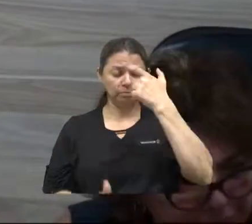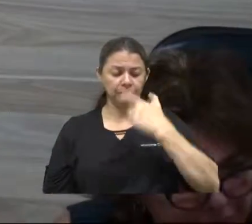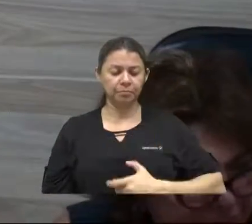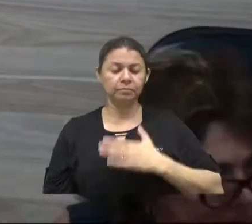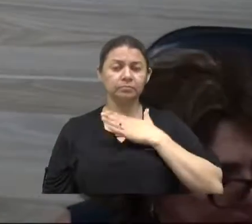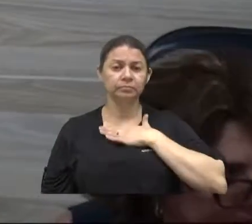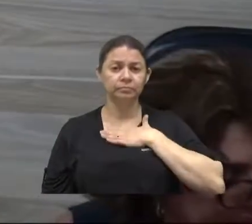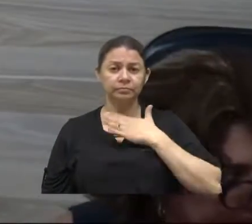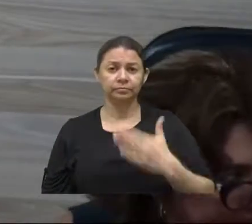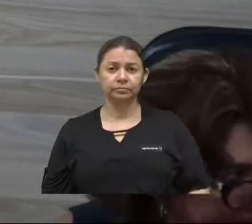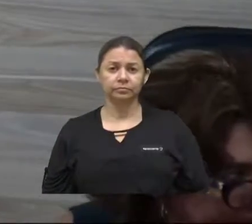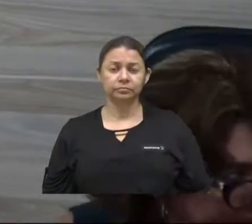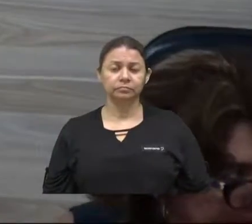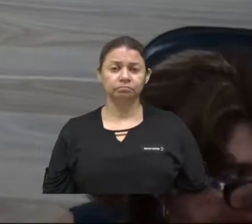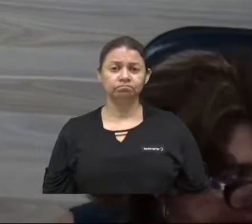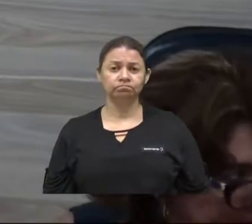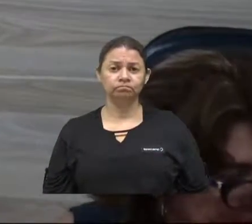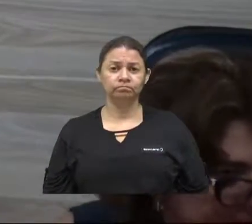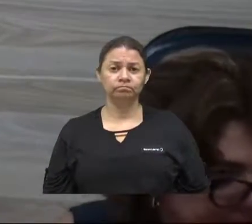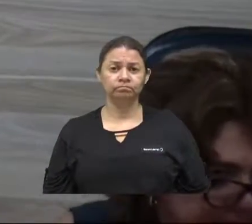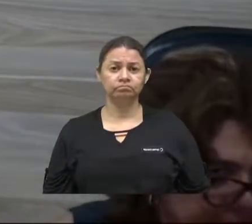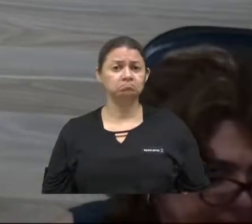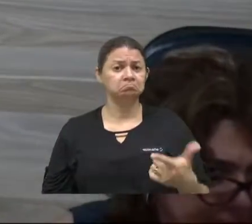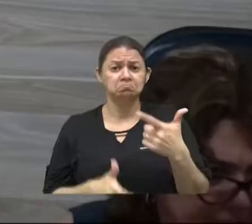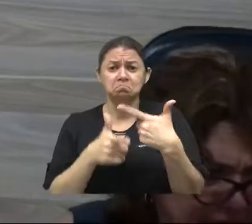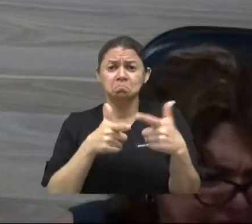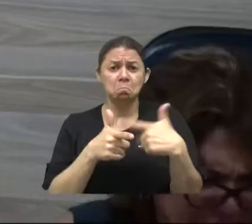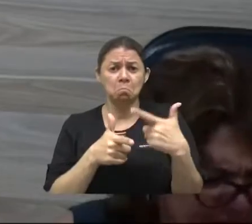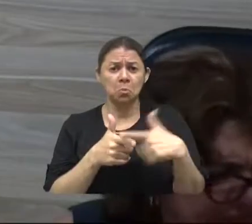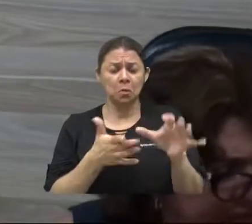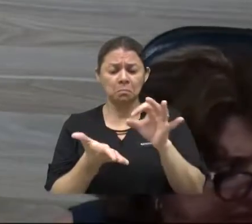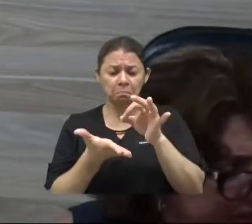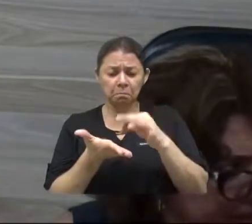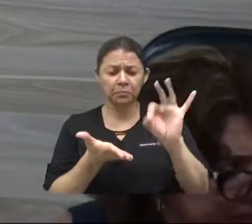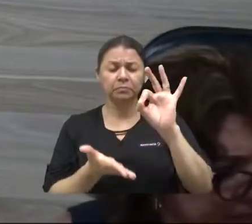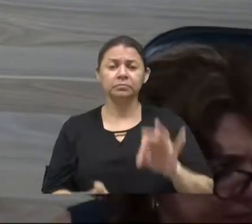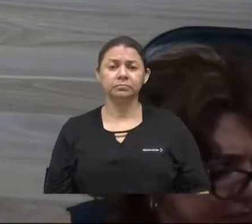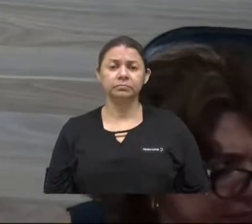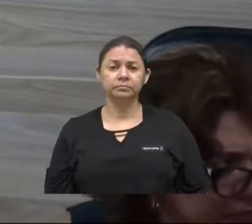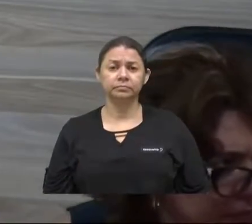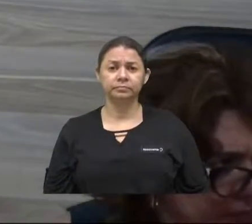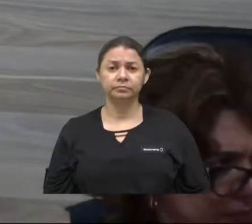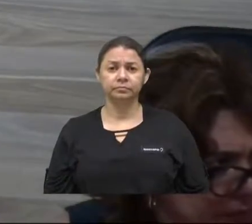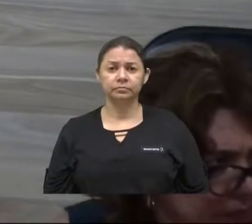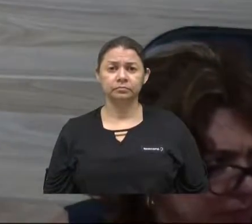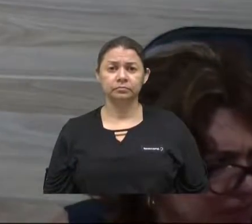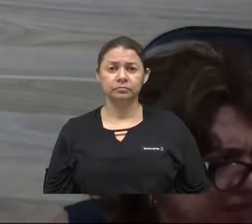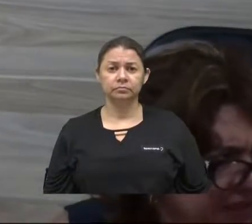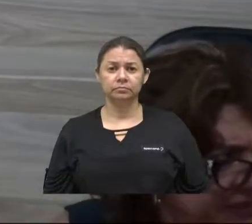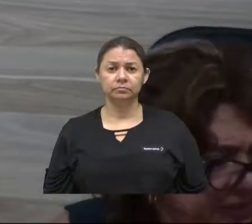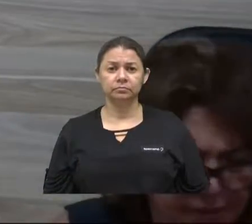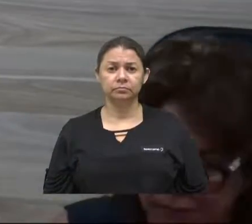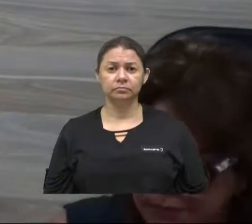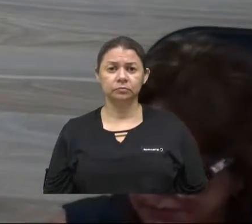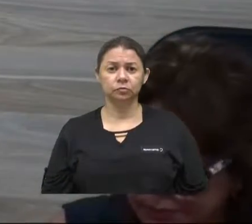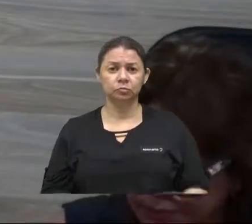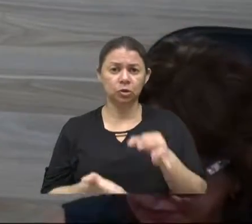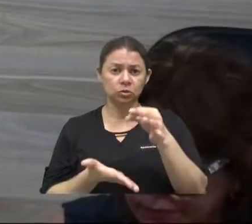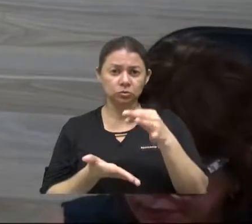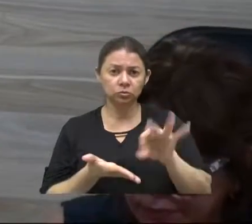não teve problema nenhum de assinar uma representação contra o presidente da casa quando